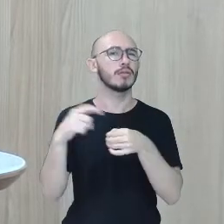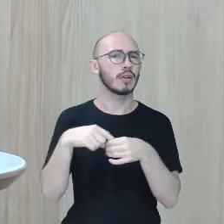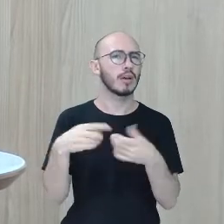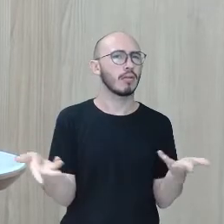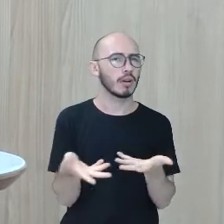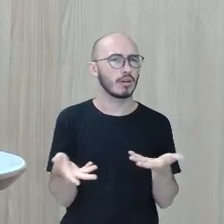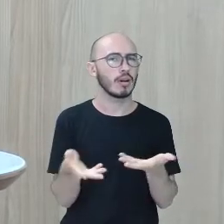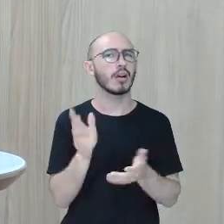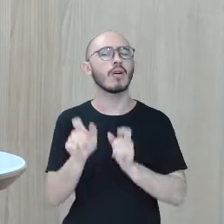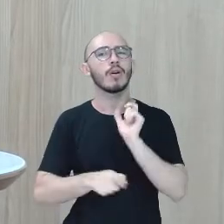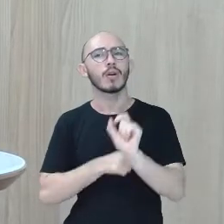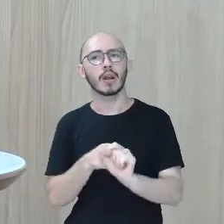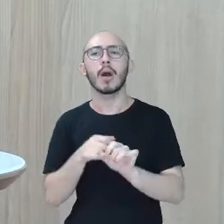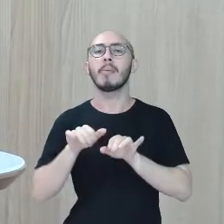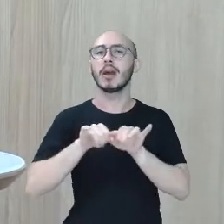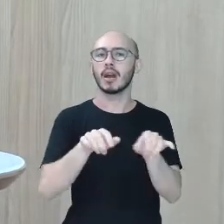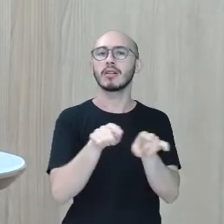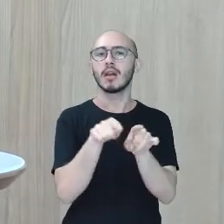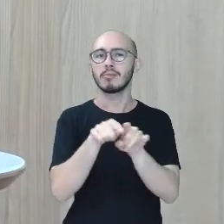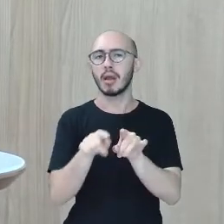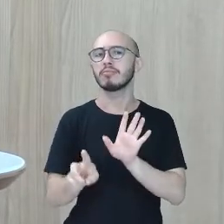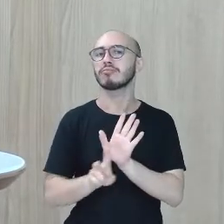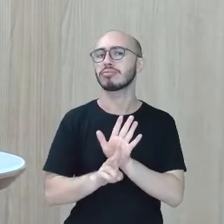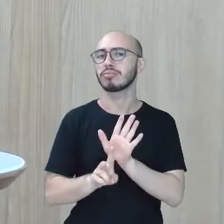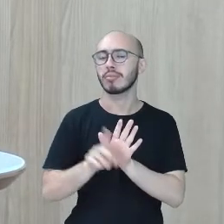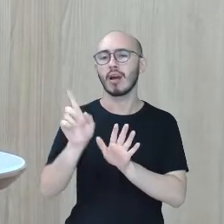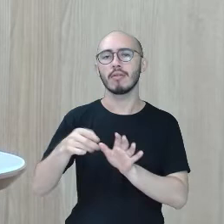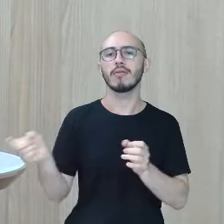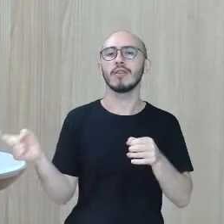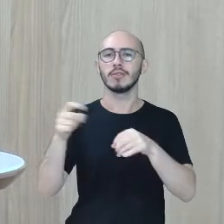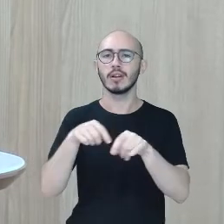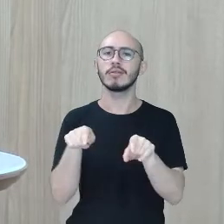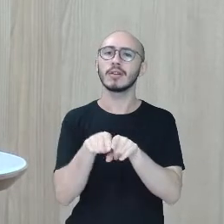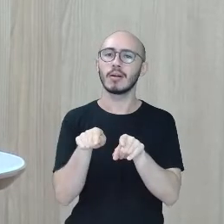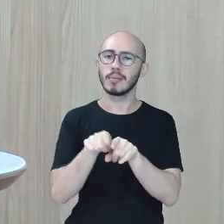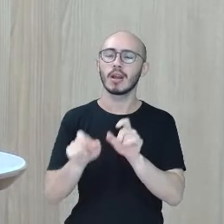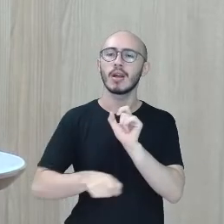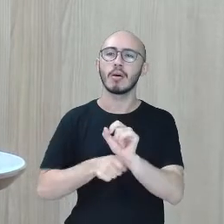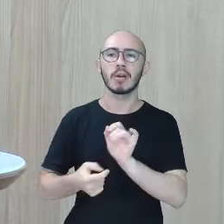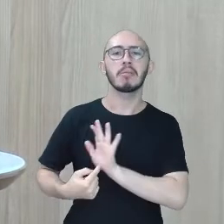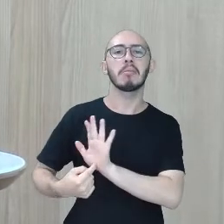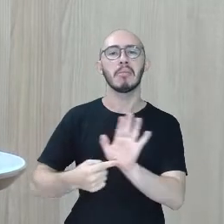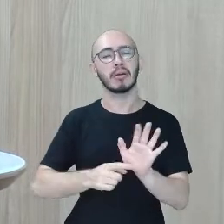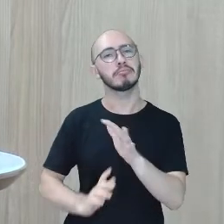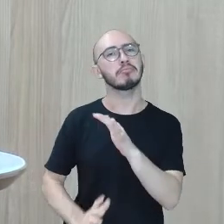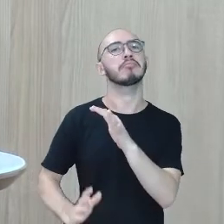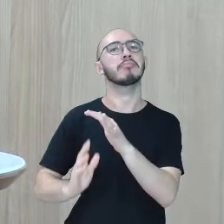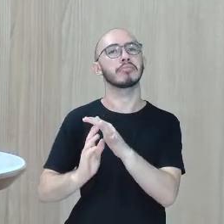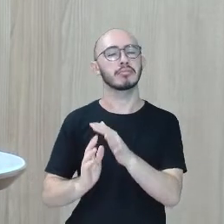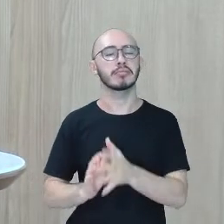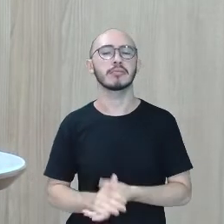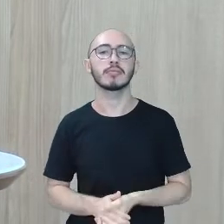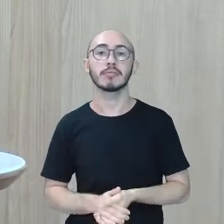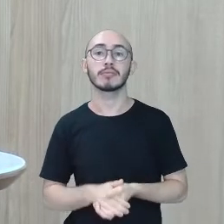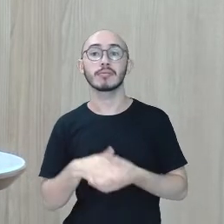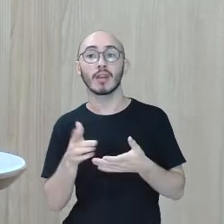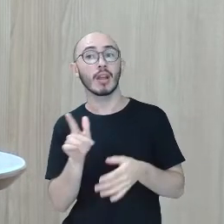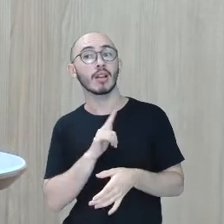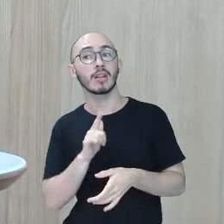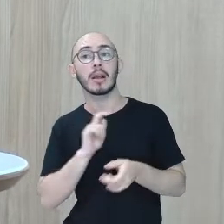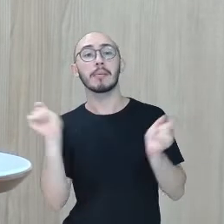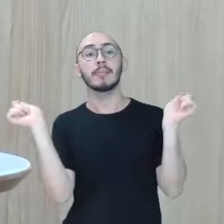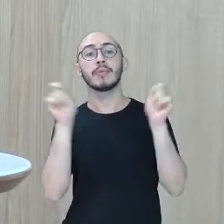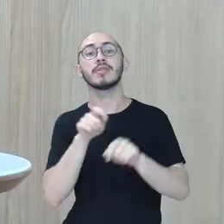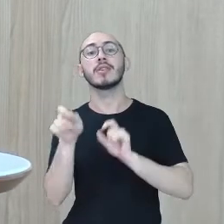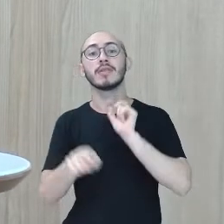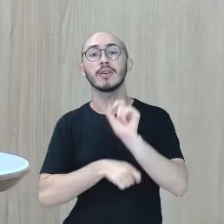tal, então o mercado também retomou as suas atividades e está provando ser esse sucesso mesmo. Né? Há quem diga que é possível encontrar até